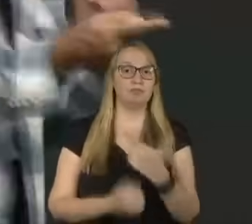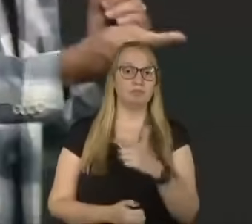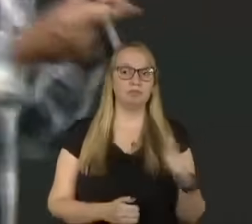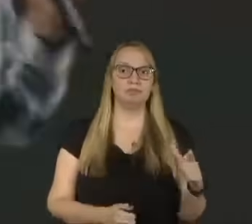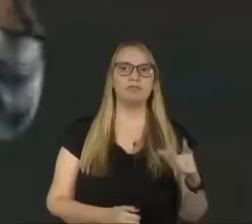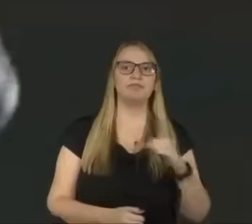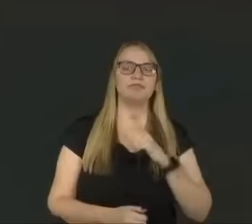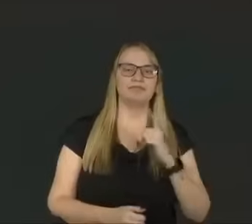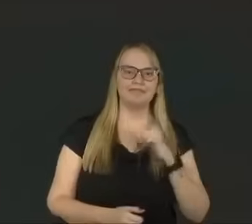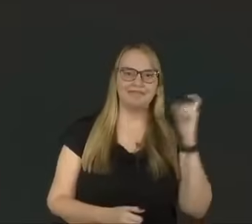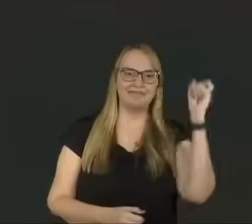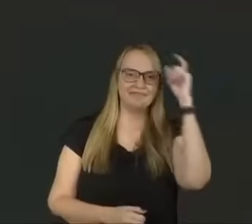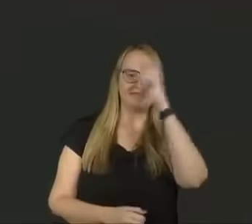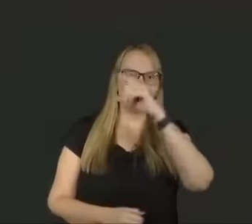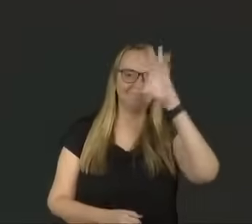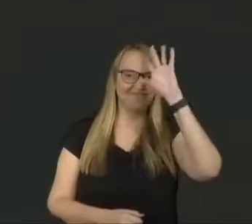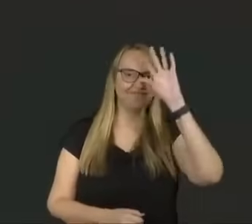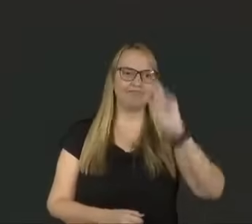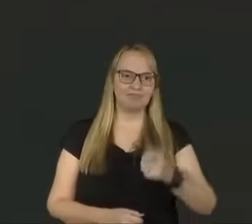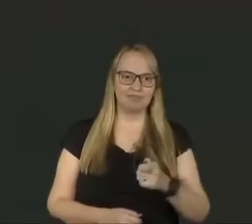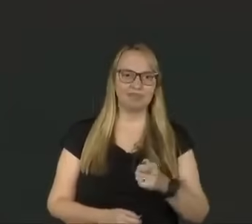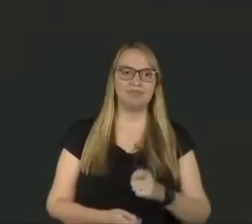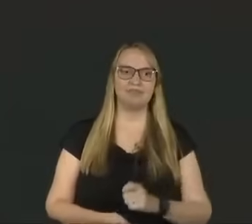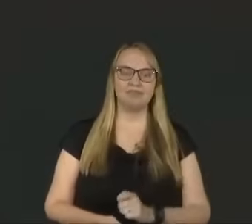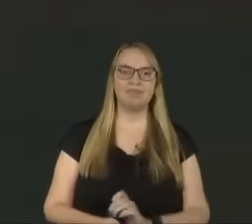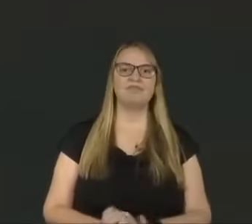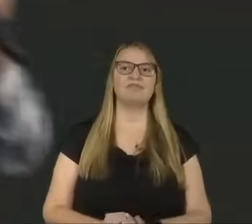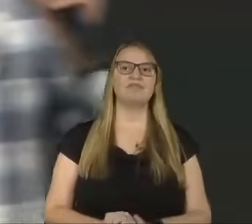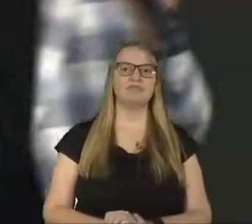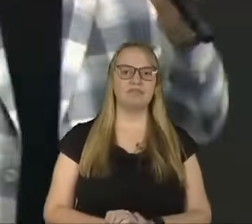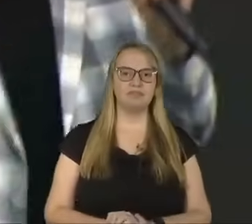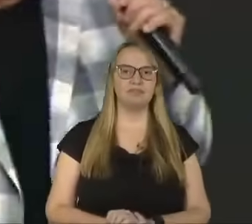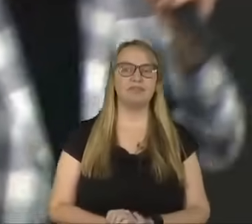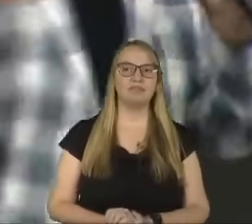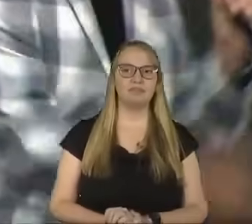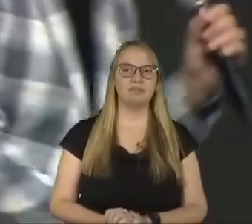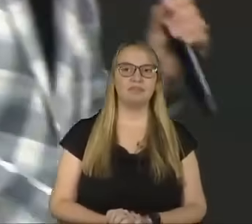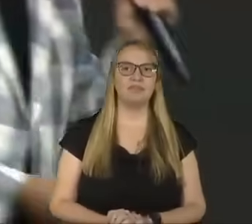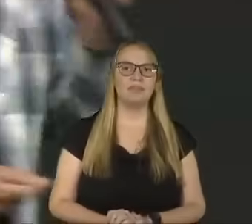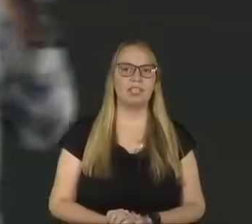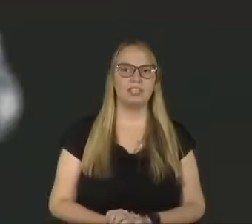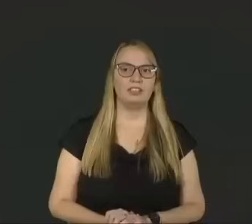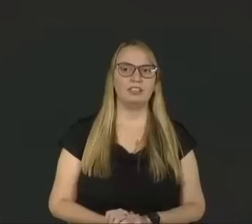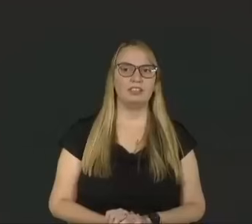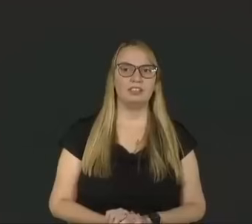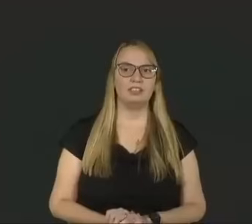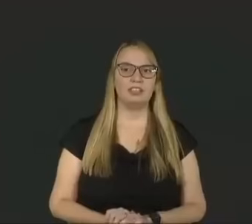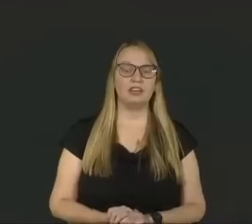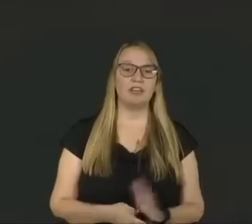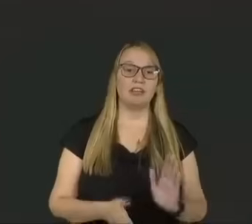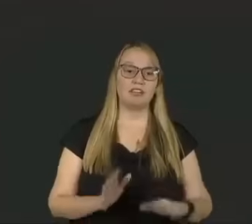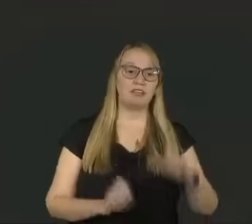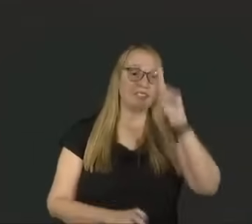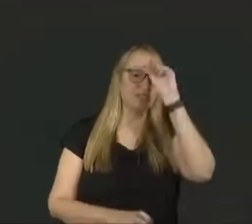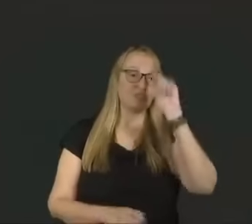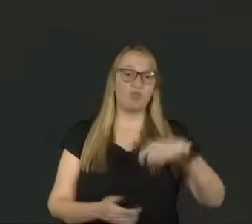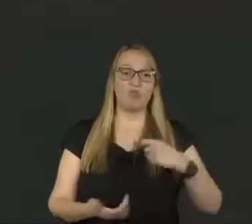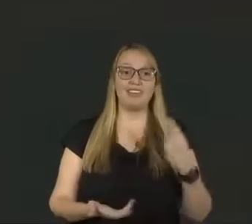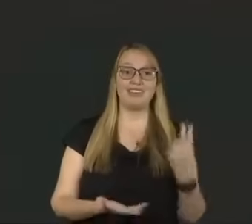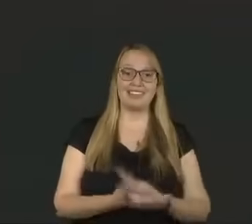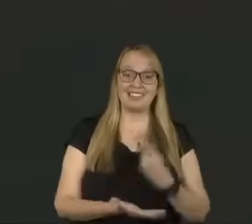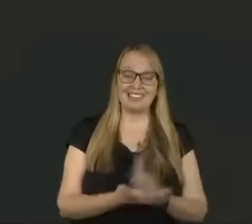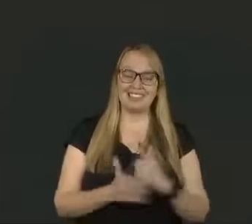dificuldade de tomar decisões são propensas a tomarem decisões erradas e